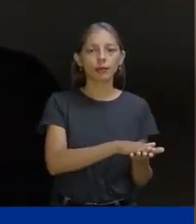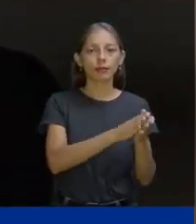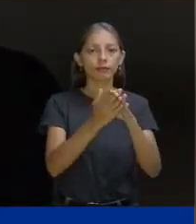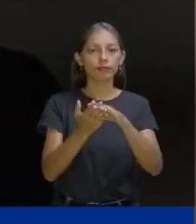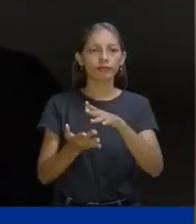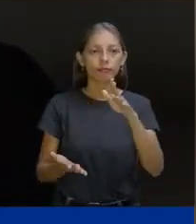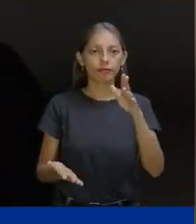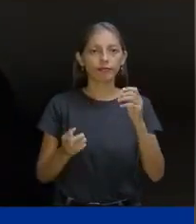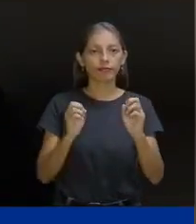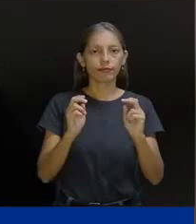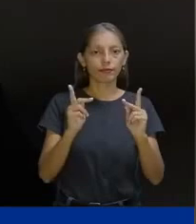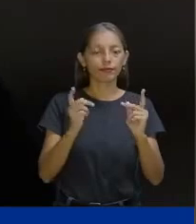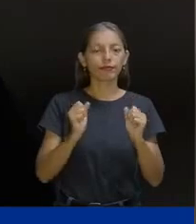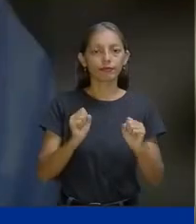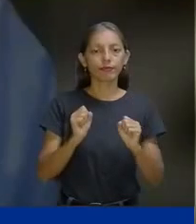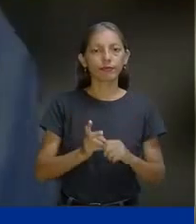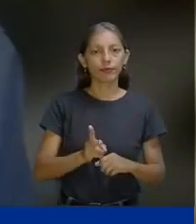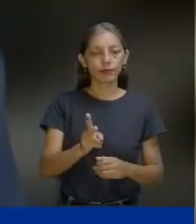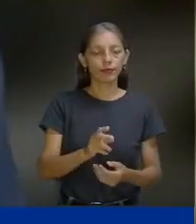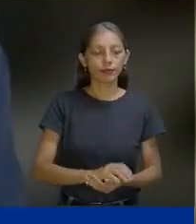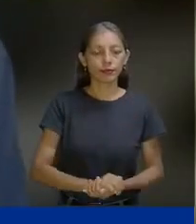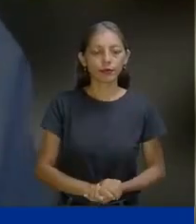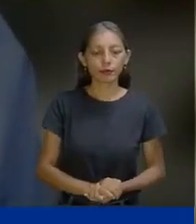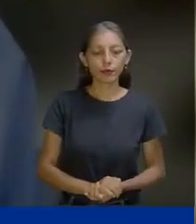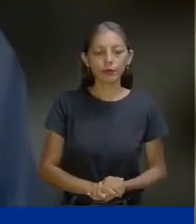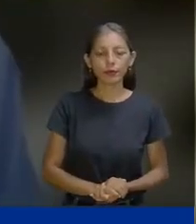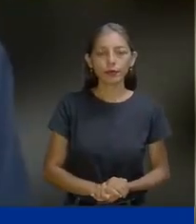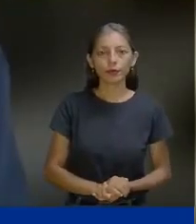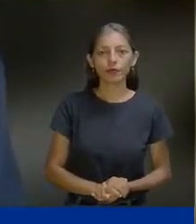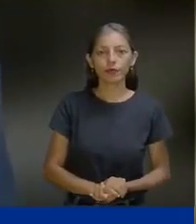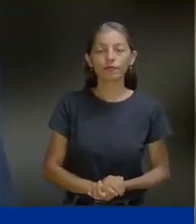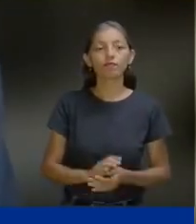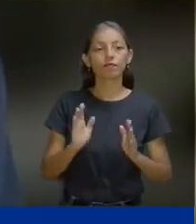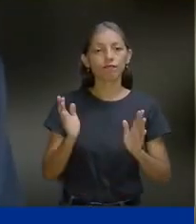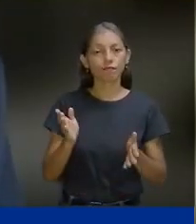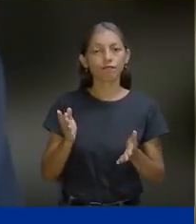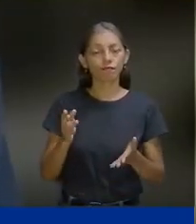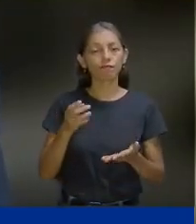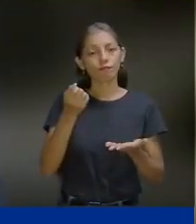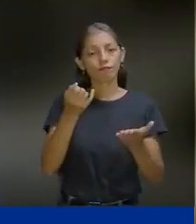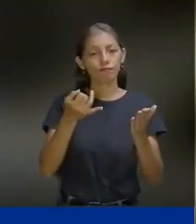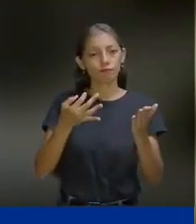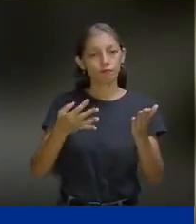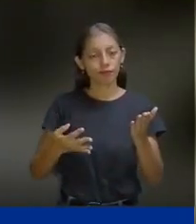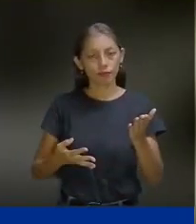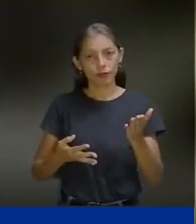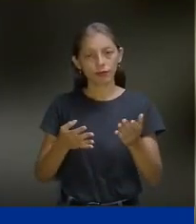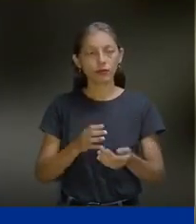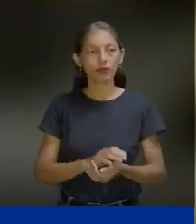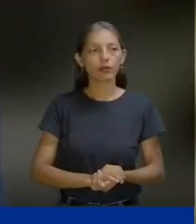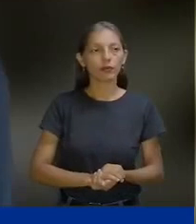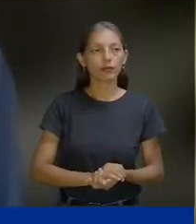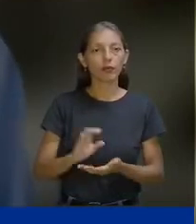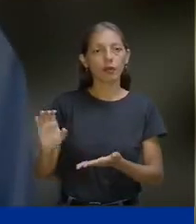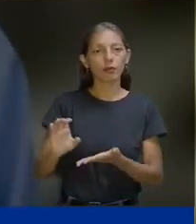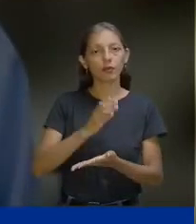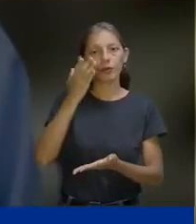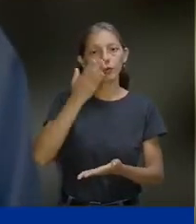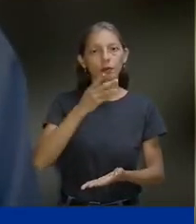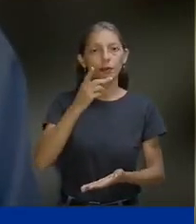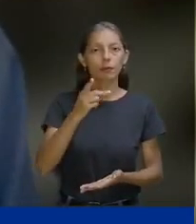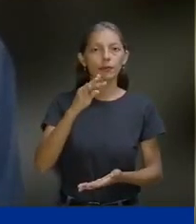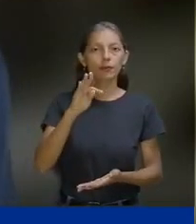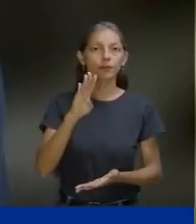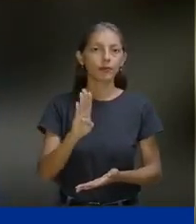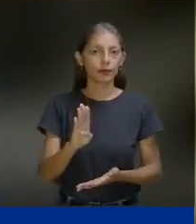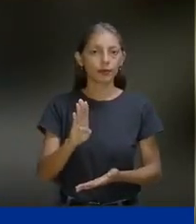João Lages. Bom, Excelências, conforme foi relatado aqui, é a prestação de contas do PTB, né? Então, o Ministério